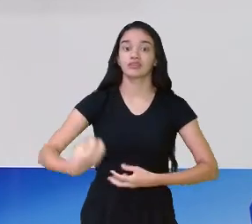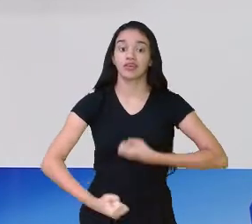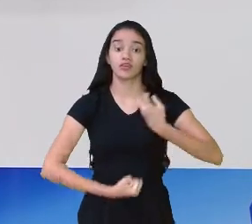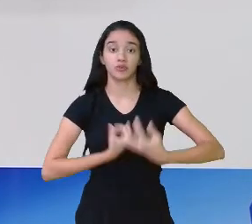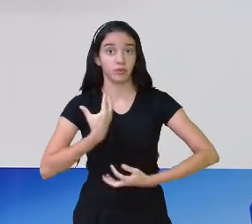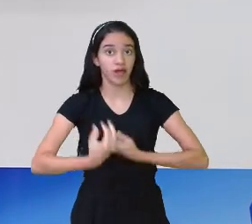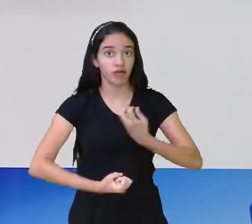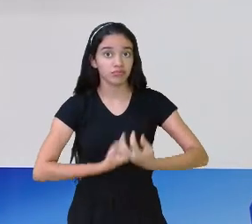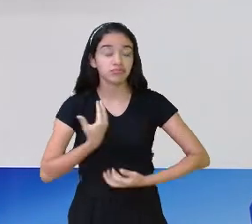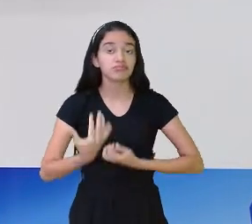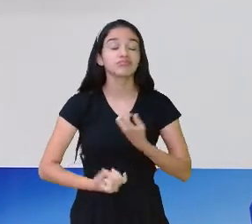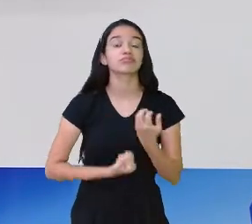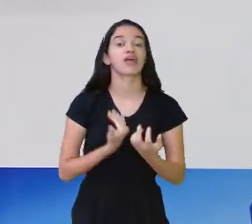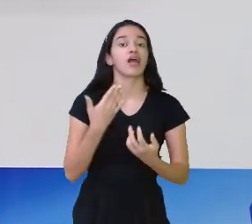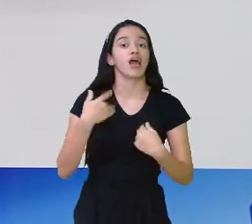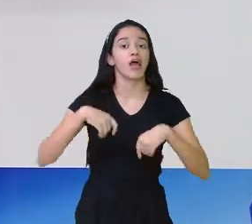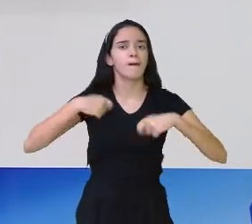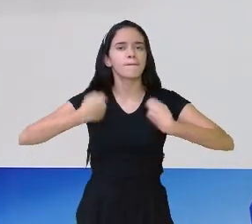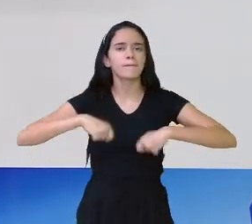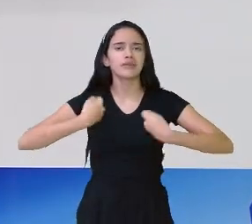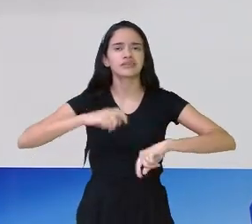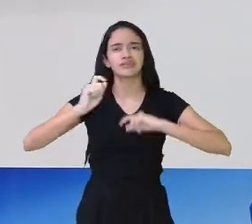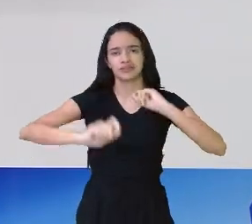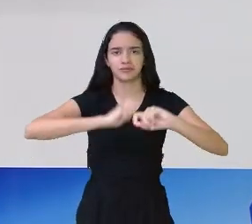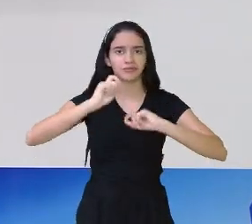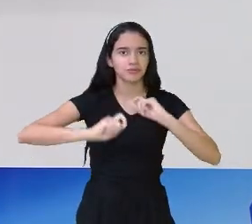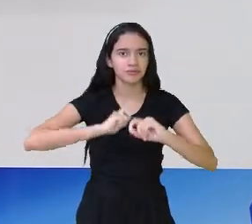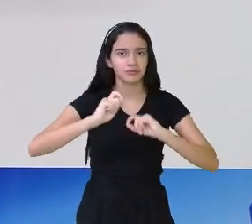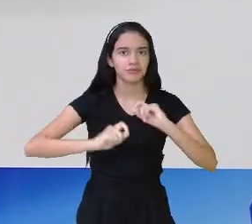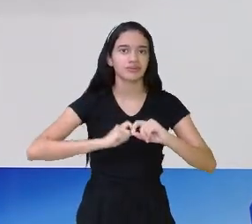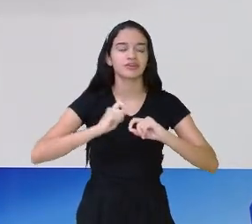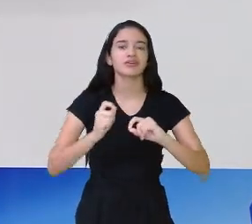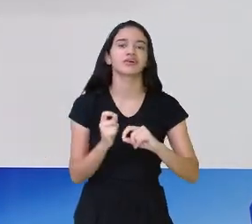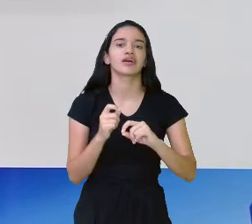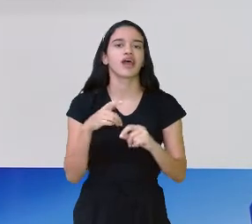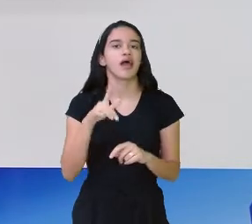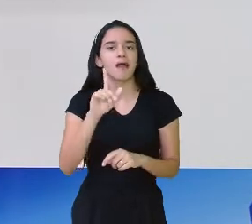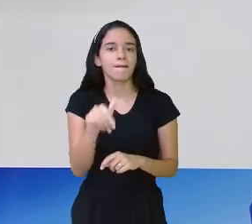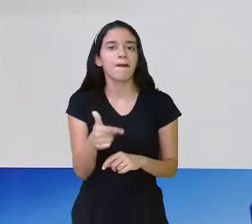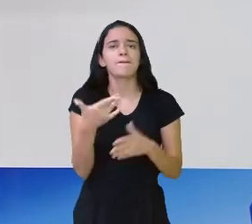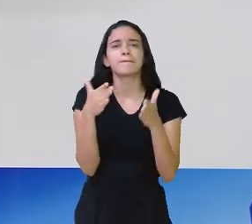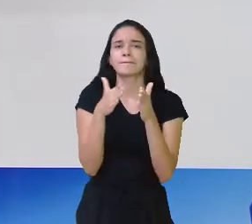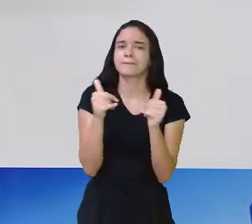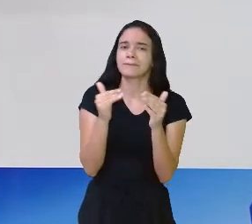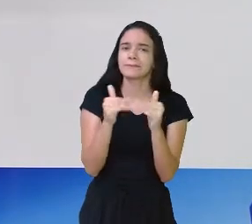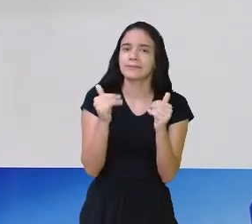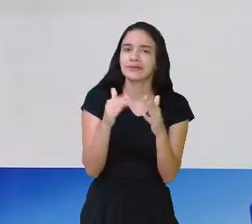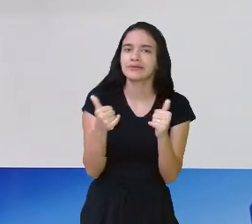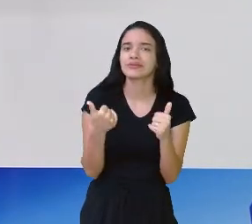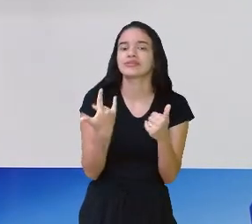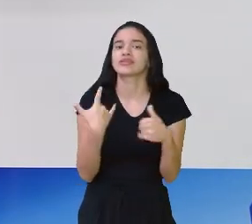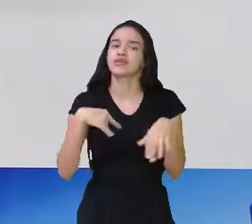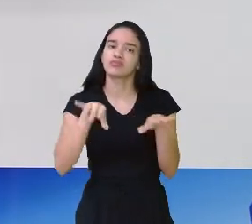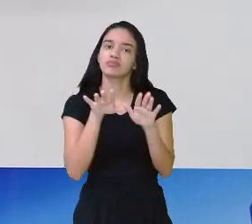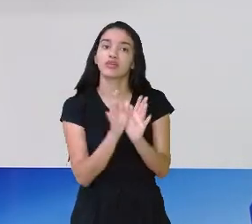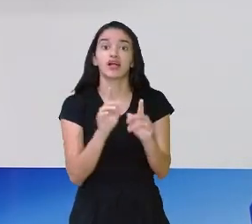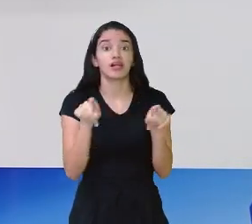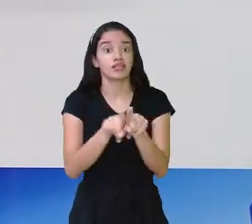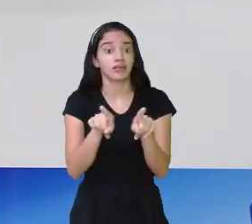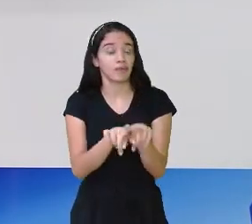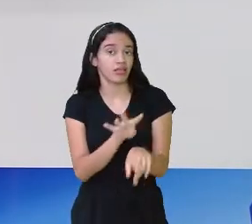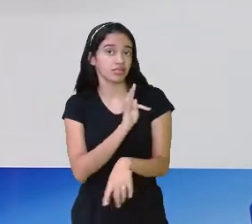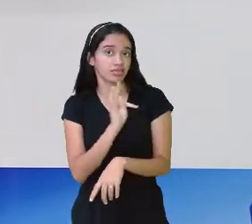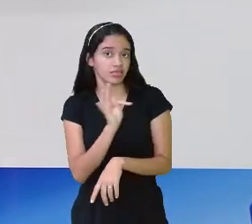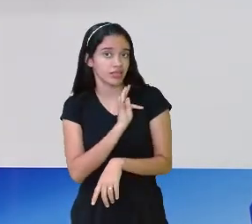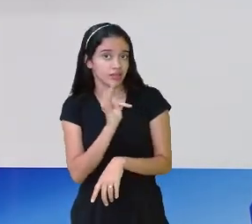arte. A arte, ela precisa de um pouco mais, né, Gine? Ela vai pedir mais elementos, técnica,